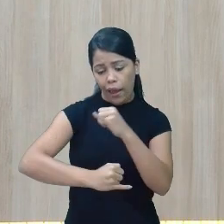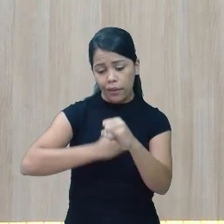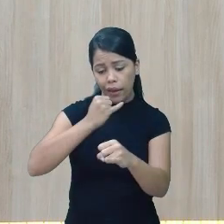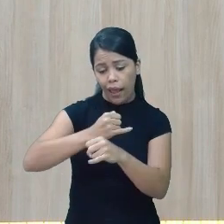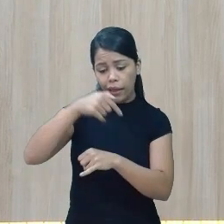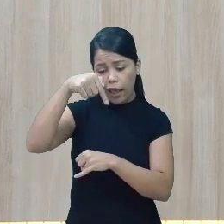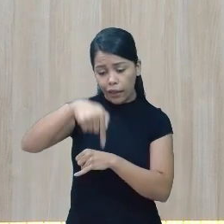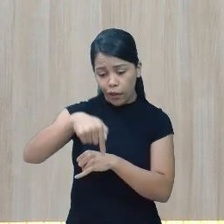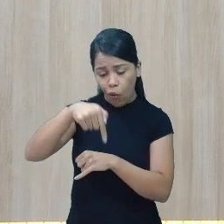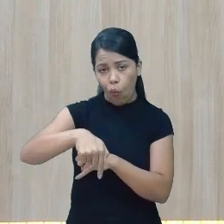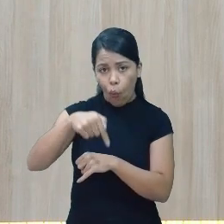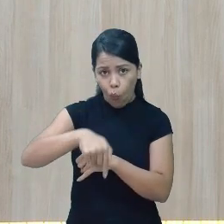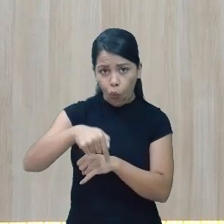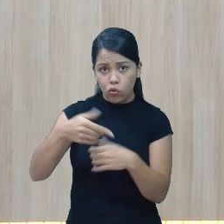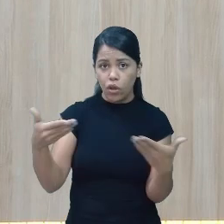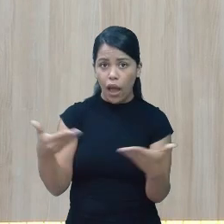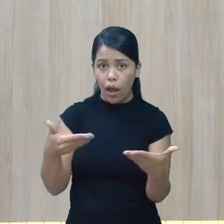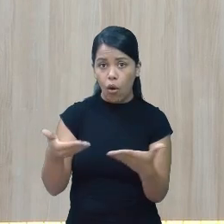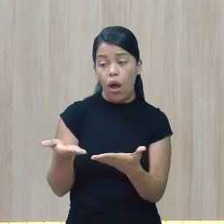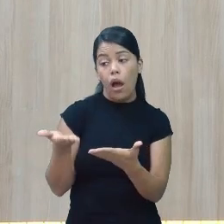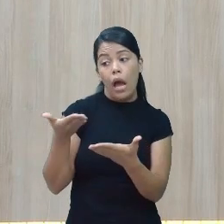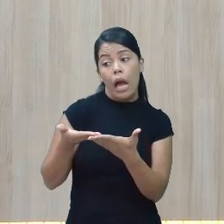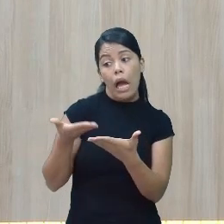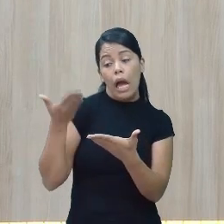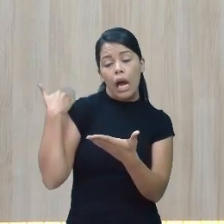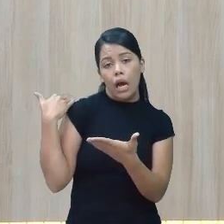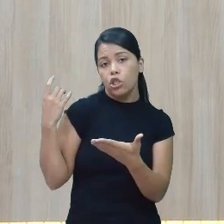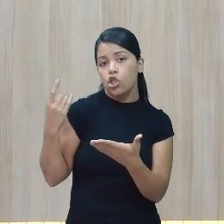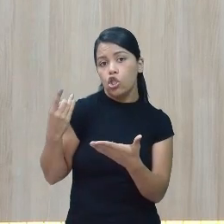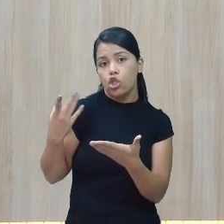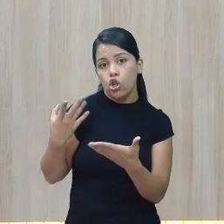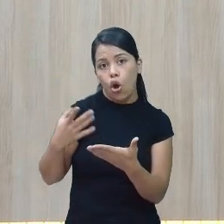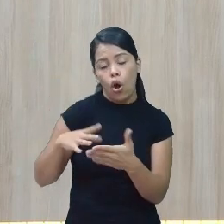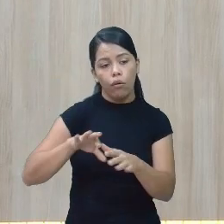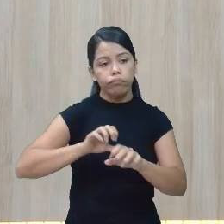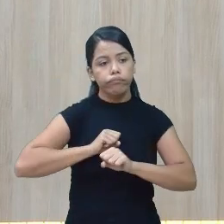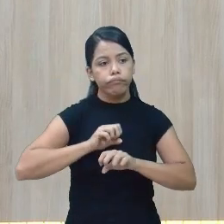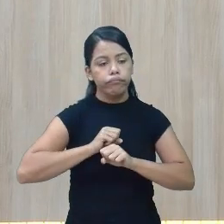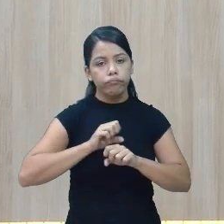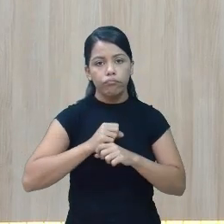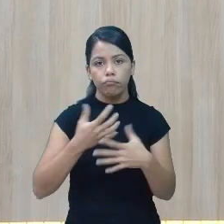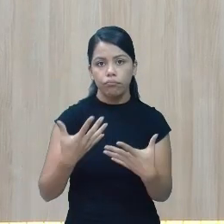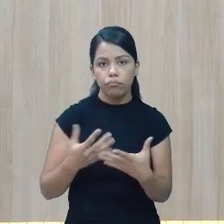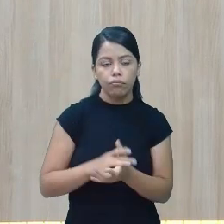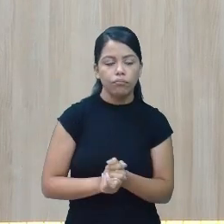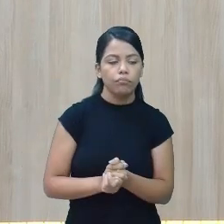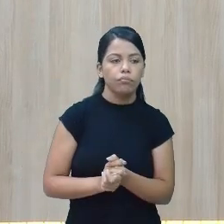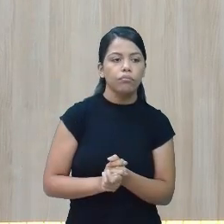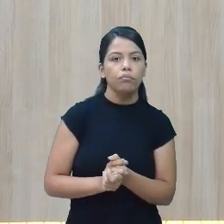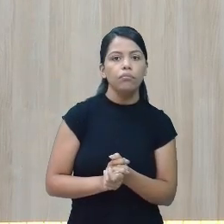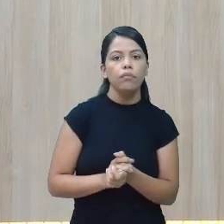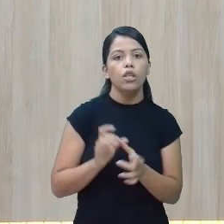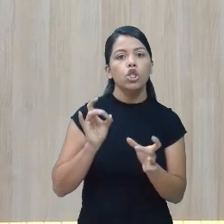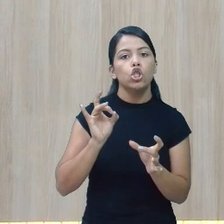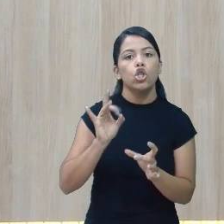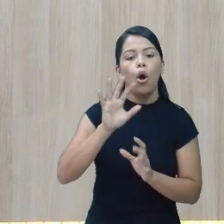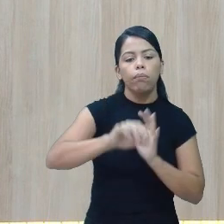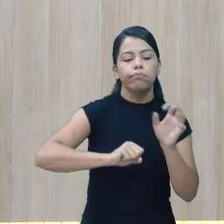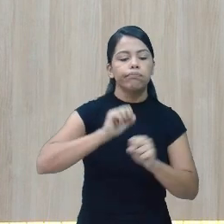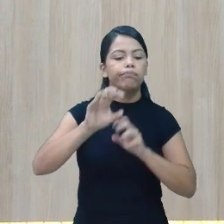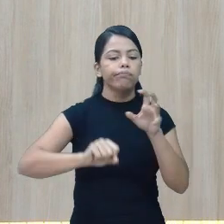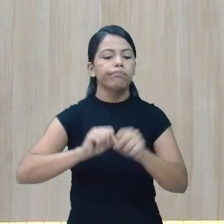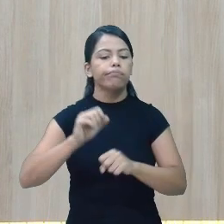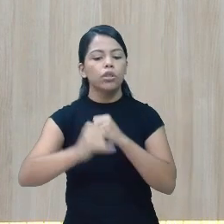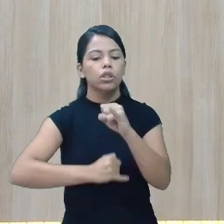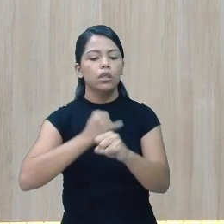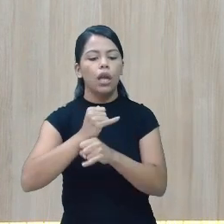da sua origem, na sua origem a gente era apenas consumidores de informações da internet, a gente iria consumir o que estava na